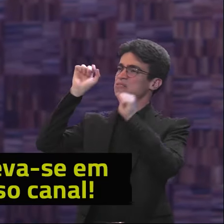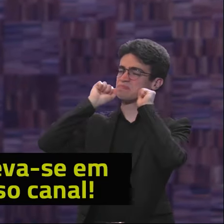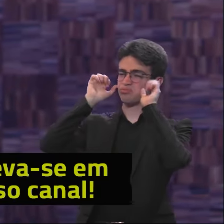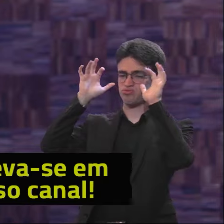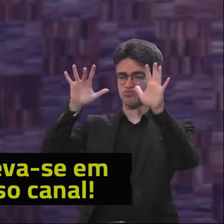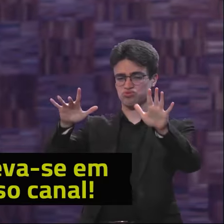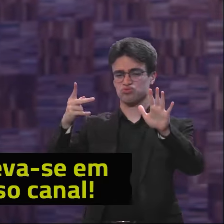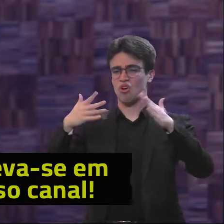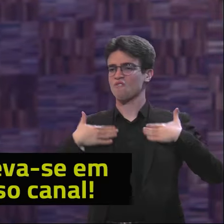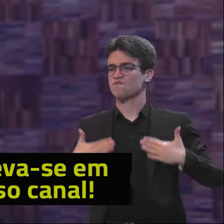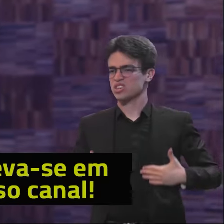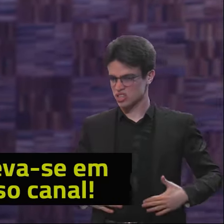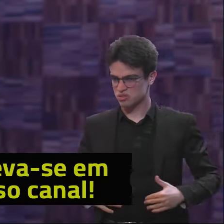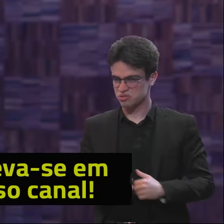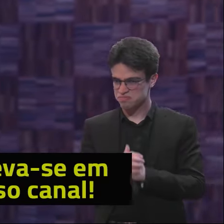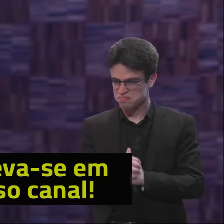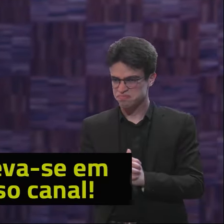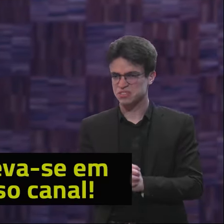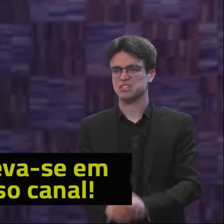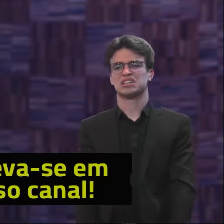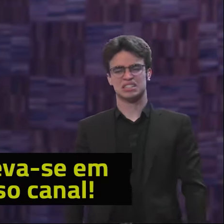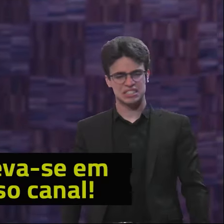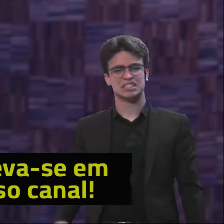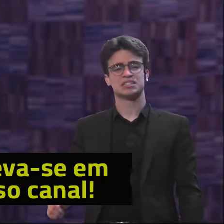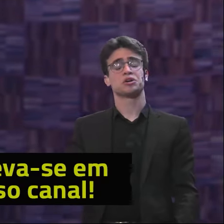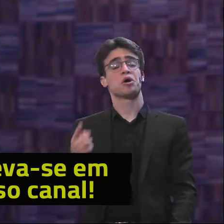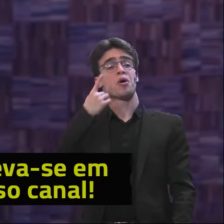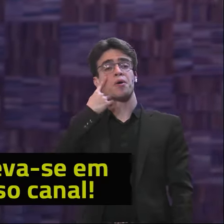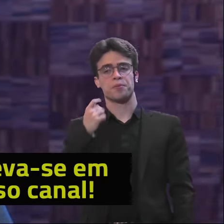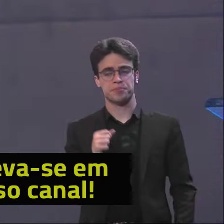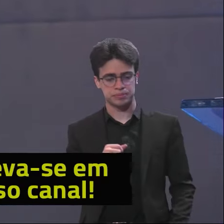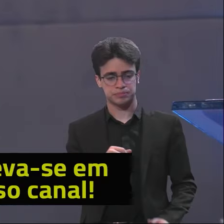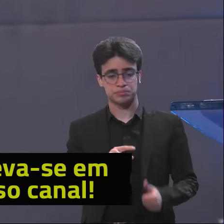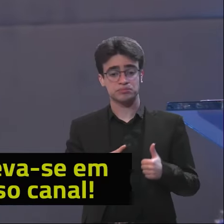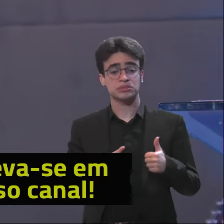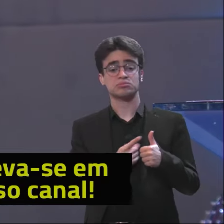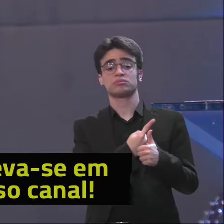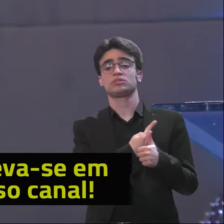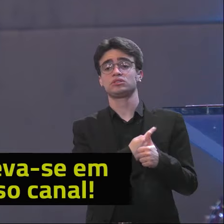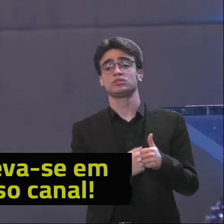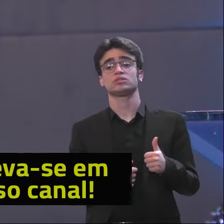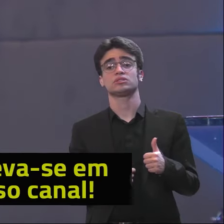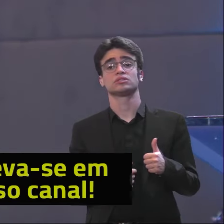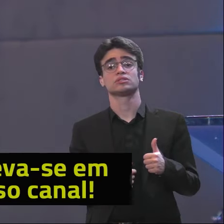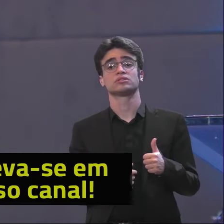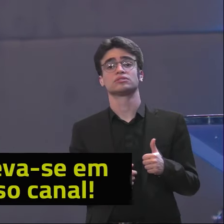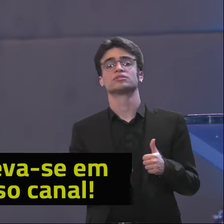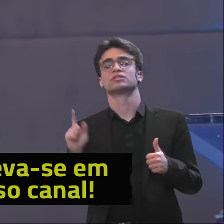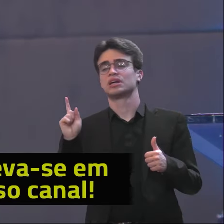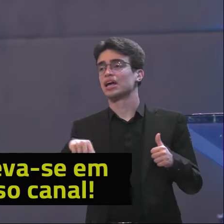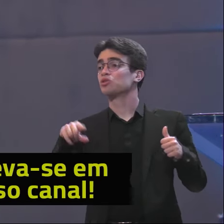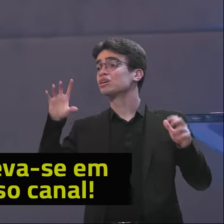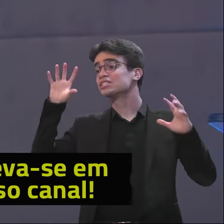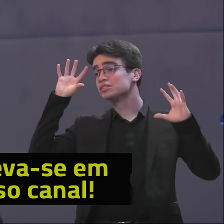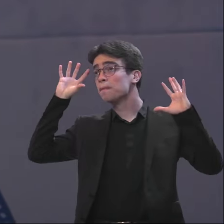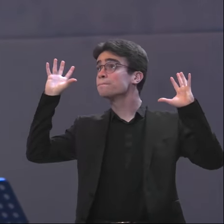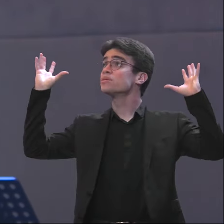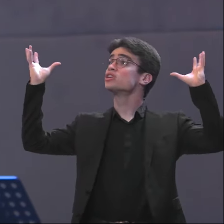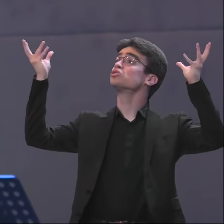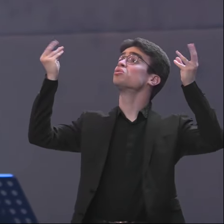físico. Deus, primeiro, trouxe a vitória no mundo espiritual, e depois